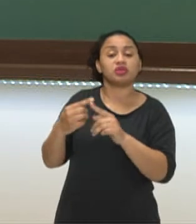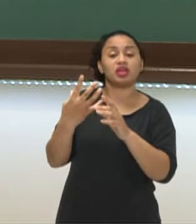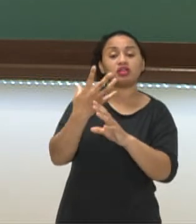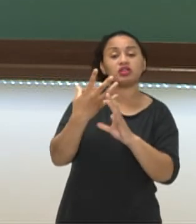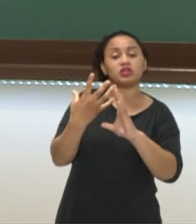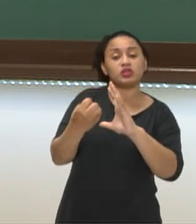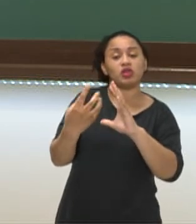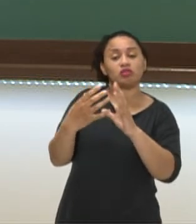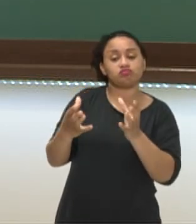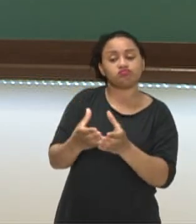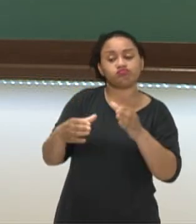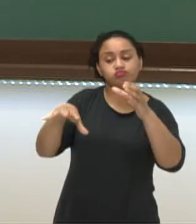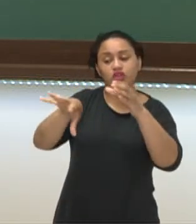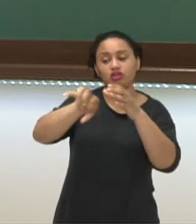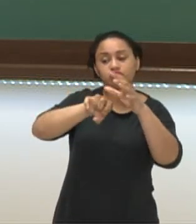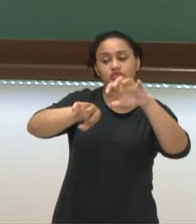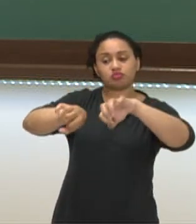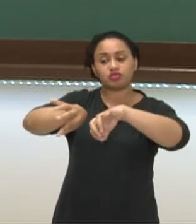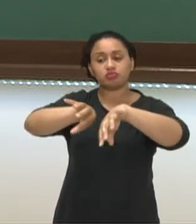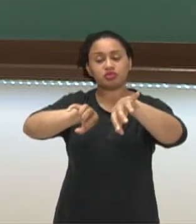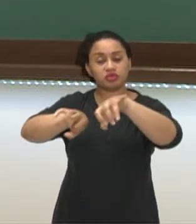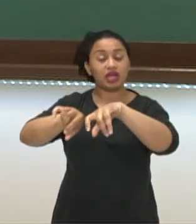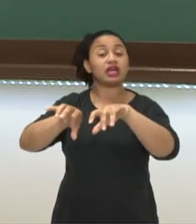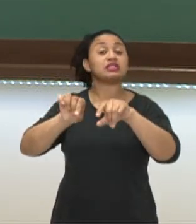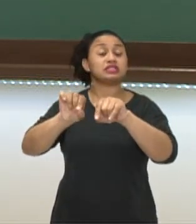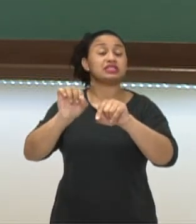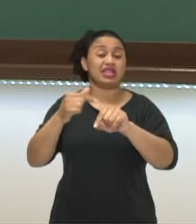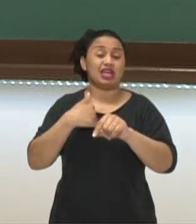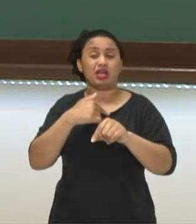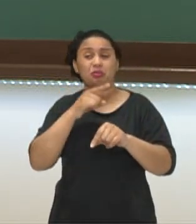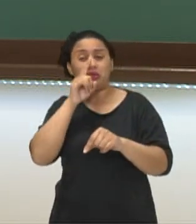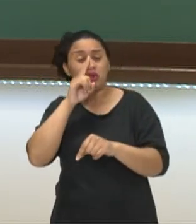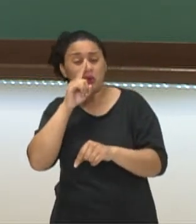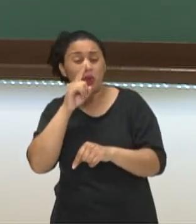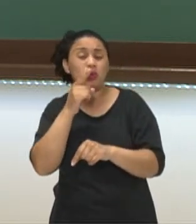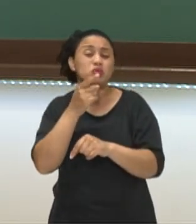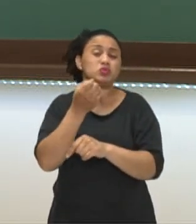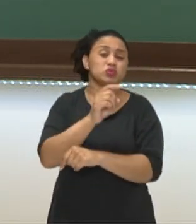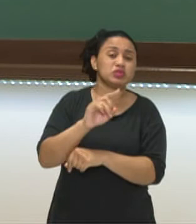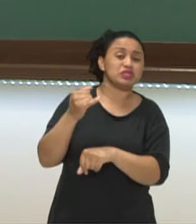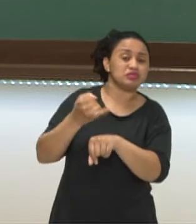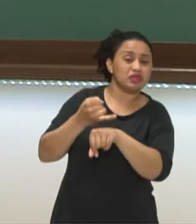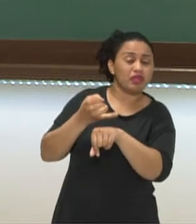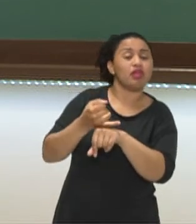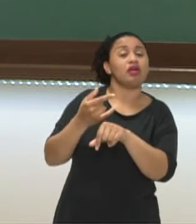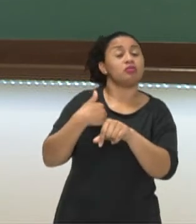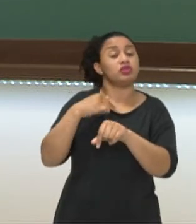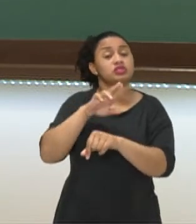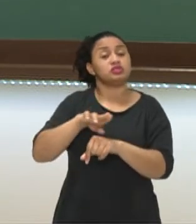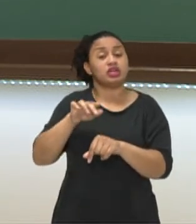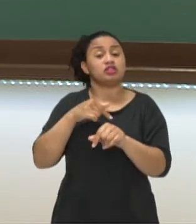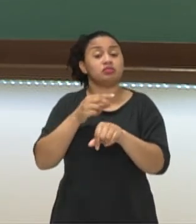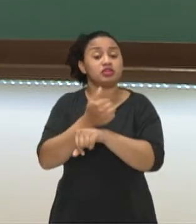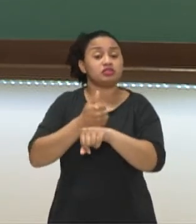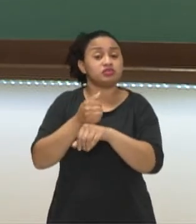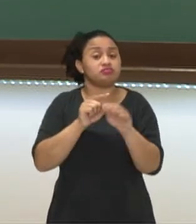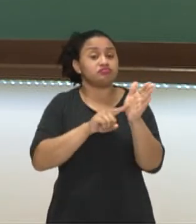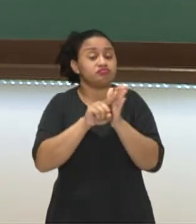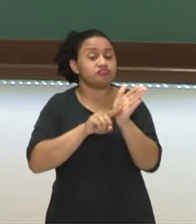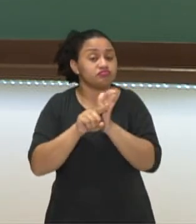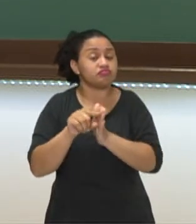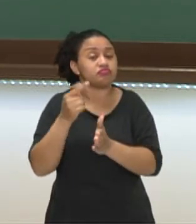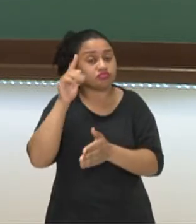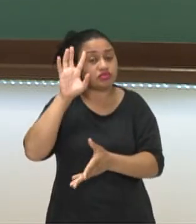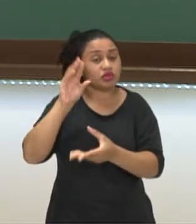de filtração, elas acabam filtrando, por exemplo, metais pesados, e isso pode ser utilizado pelos cientistas para entender um